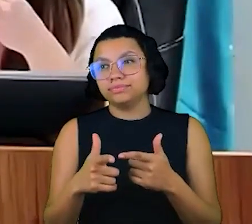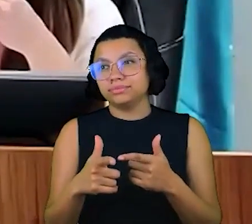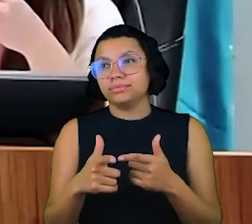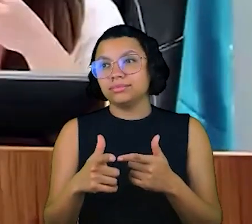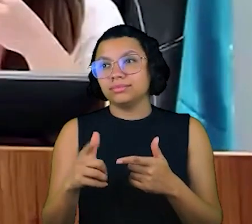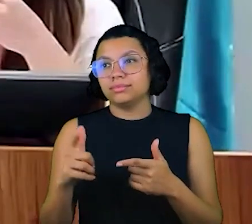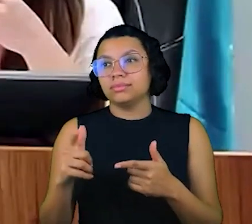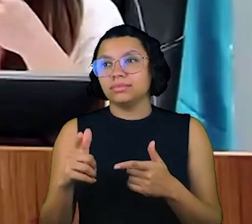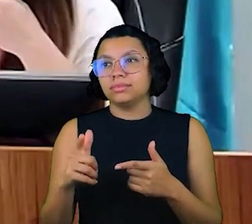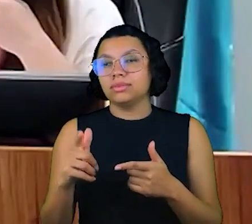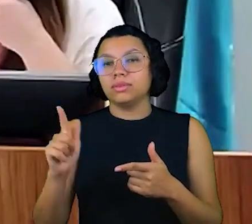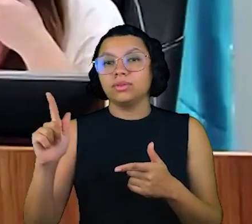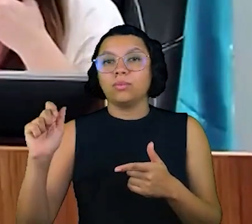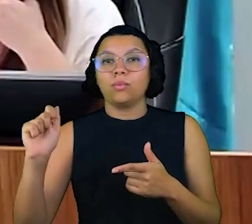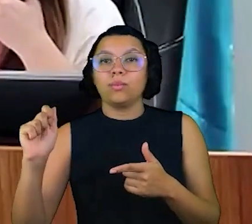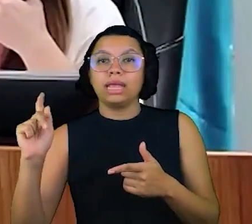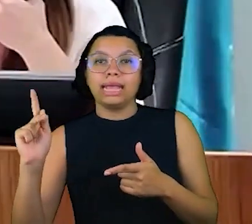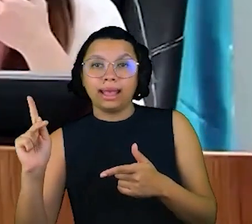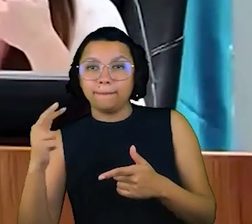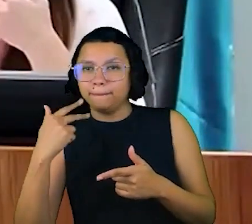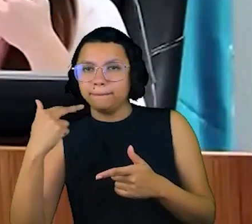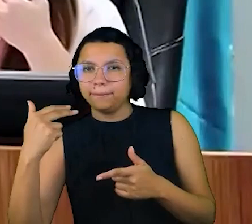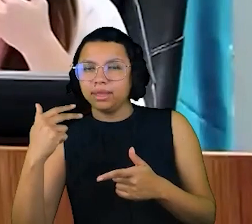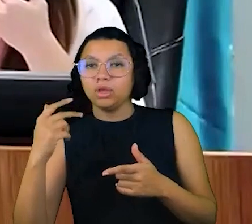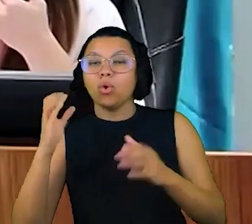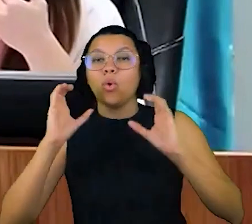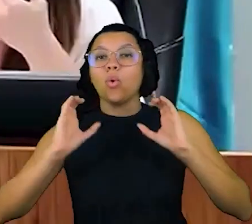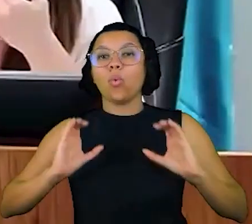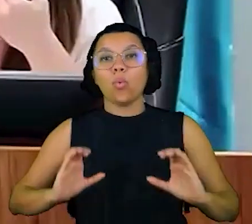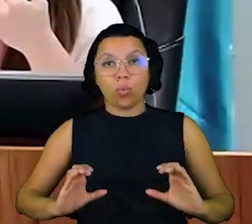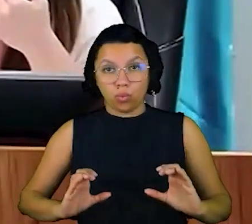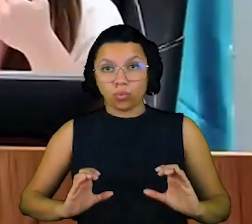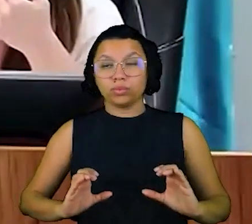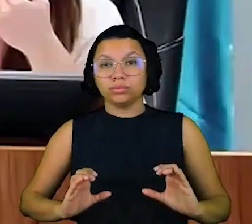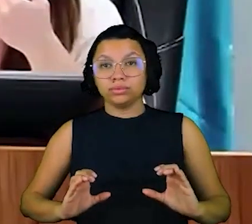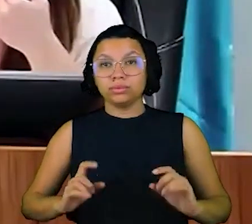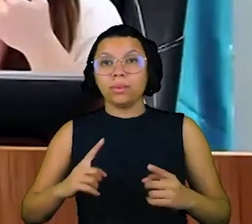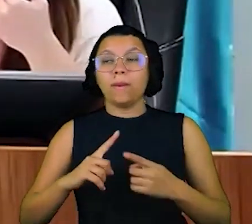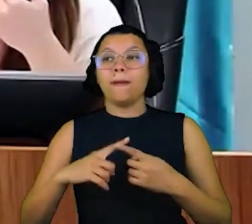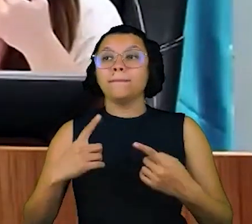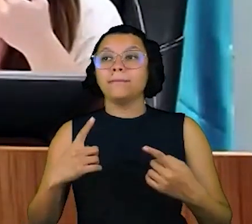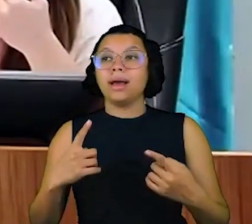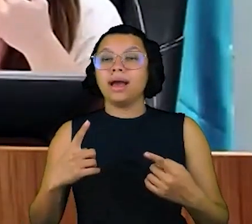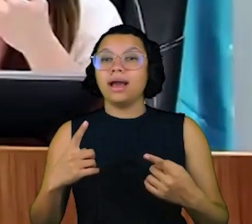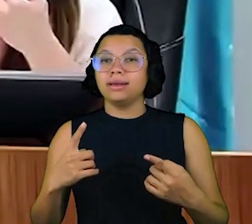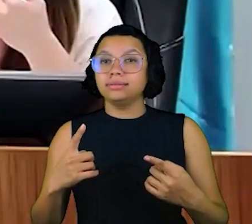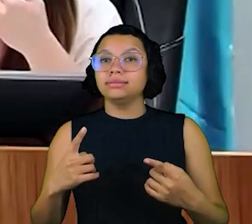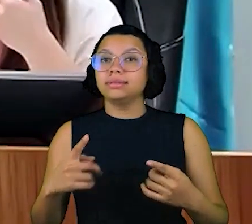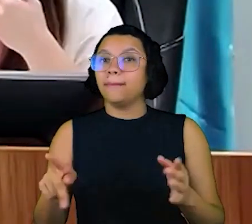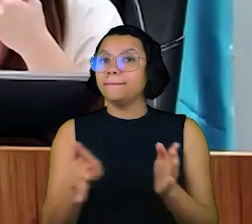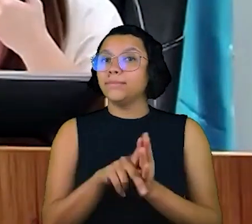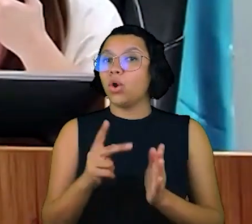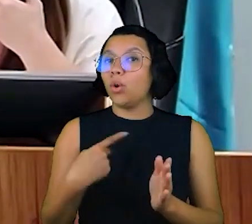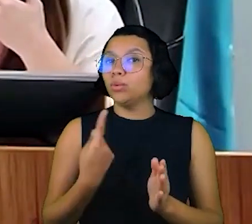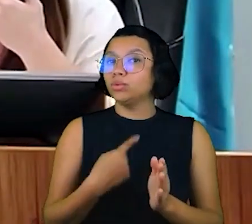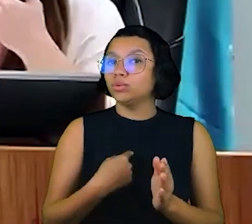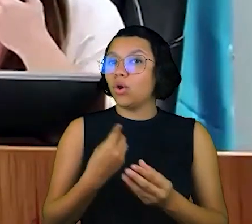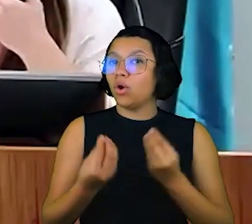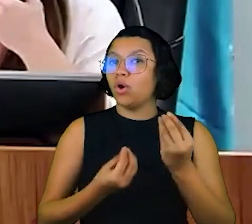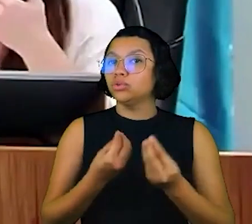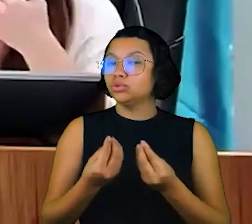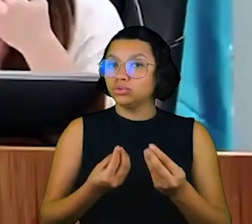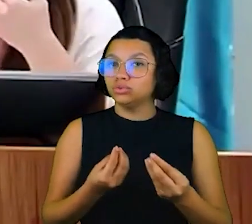esse problema, um gap, né, comportamental, mas nos cabe a nós,